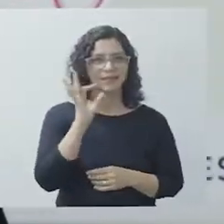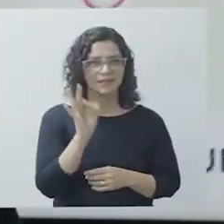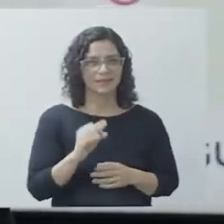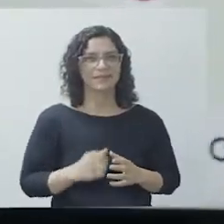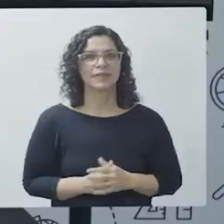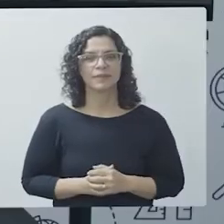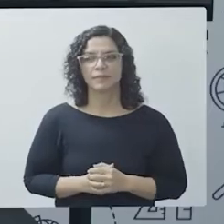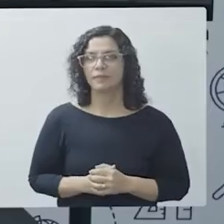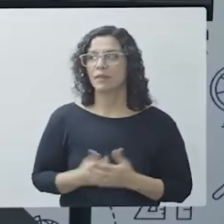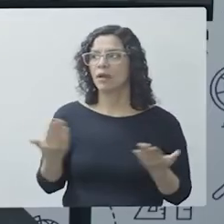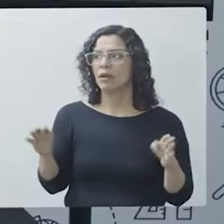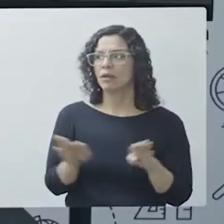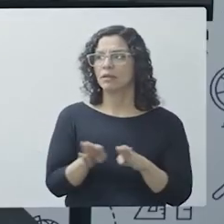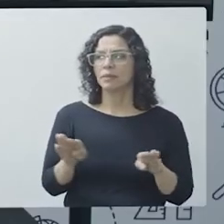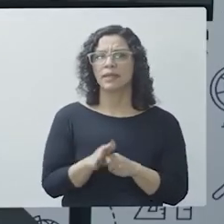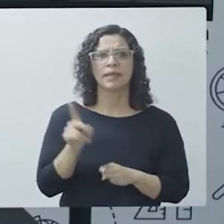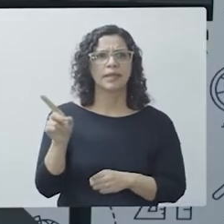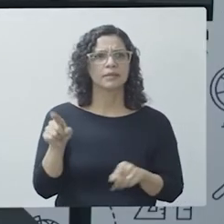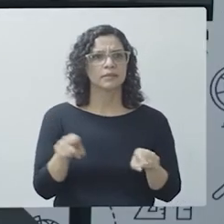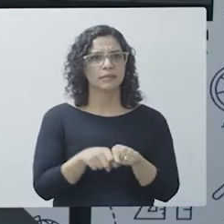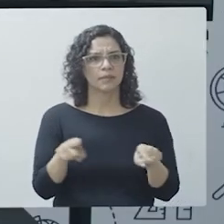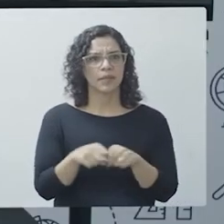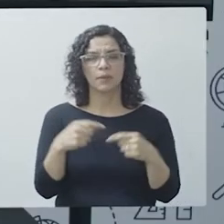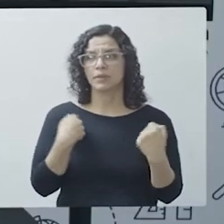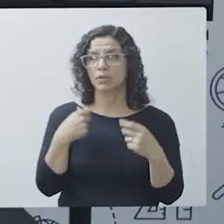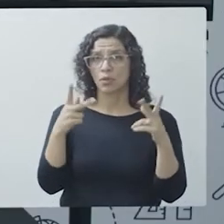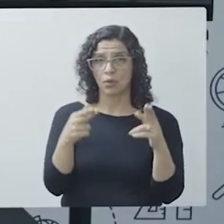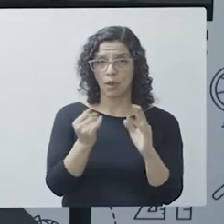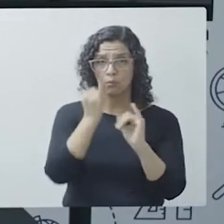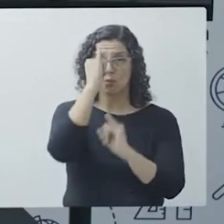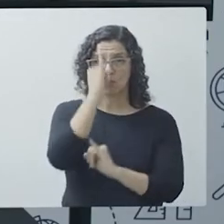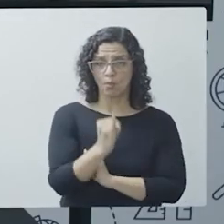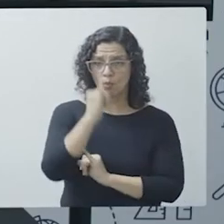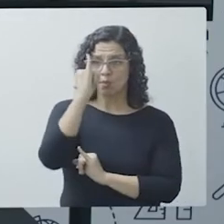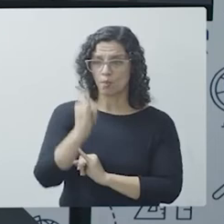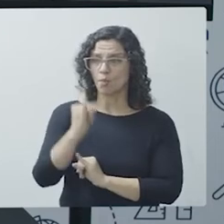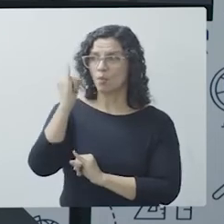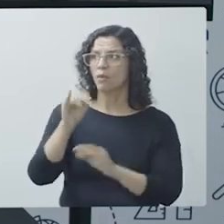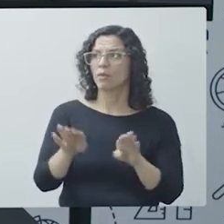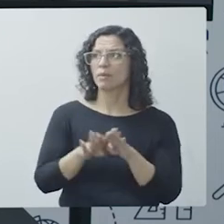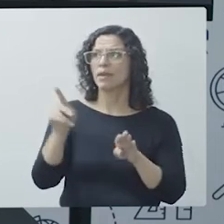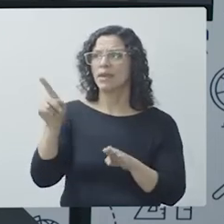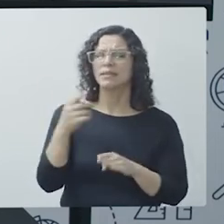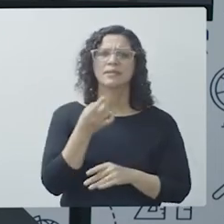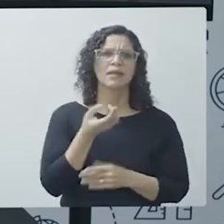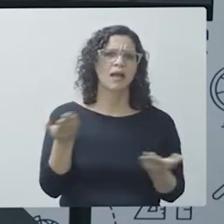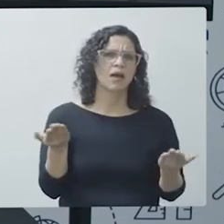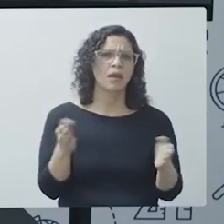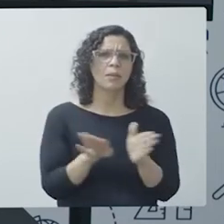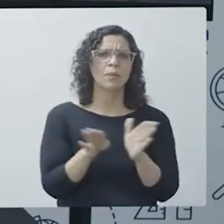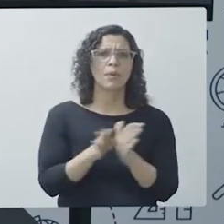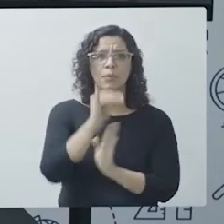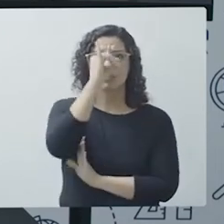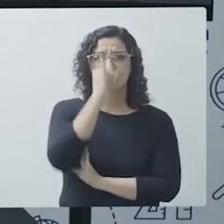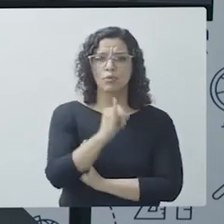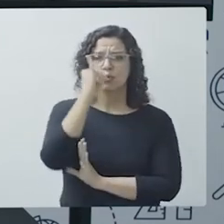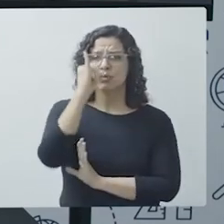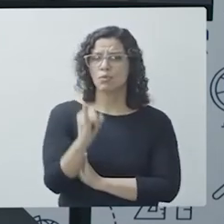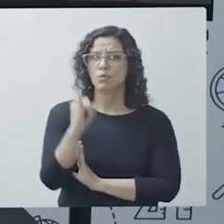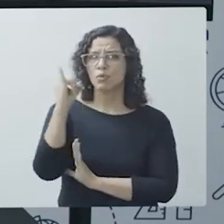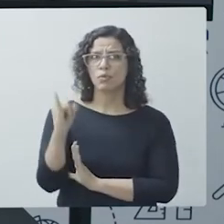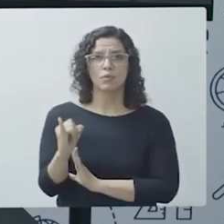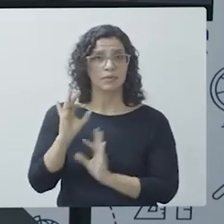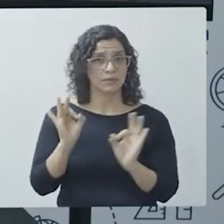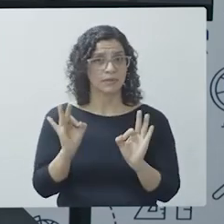né? E esse aqui, eu tenho que seguir as linhas também. Mas esse tem as linhas